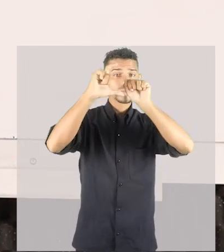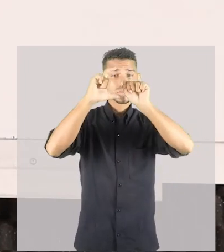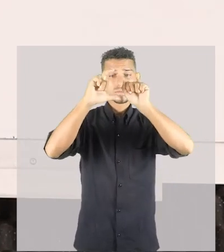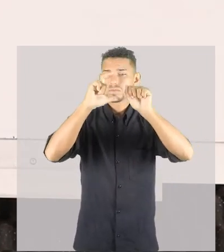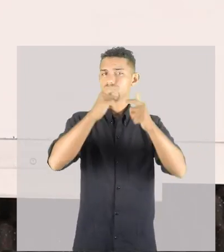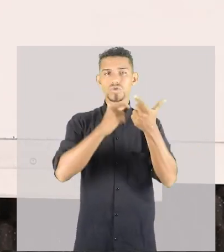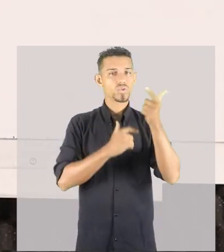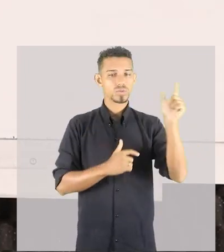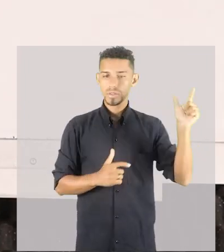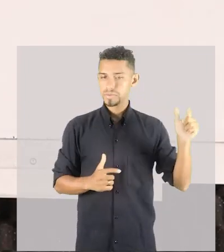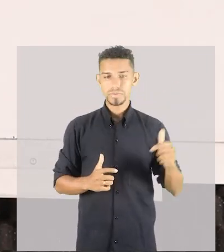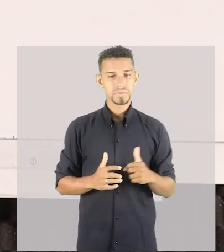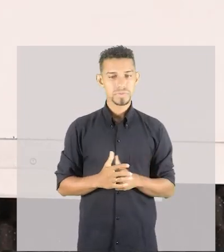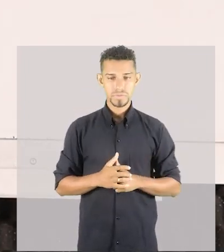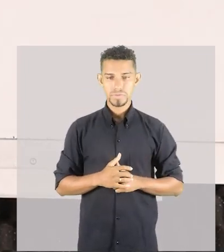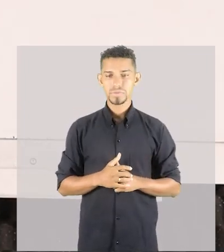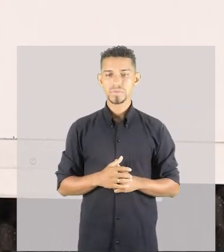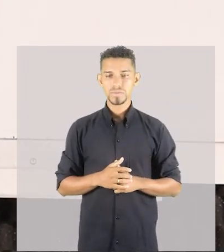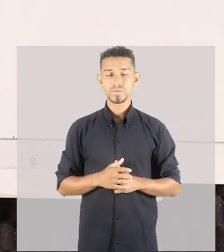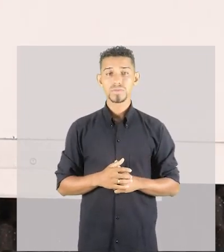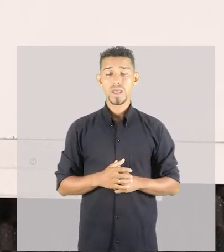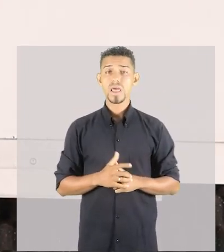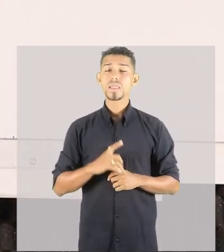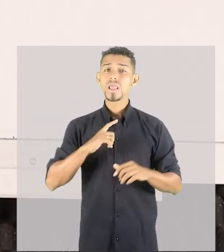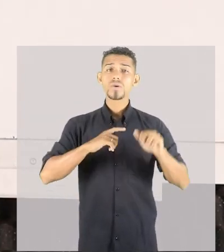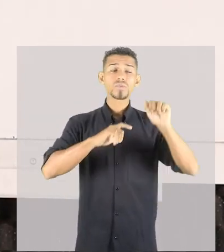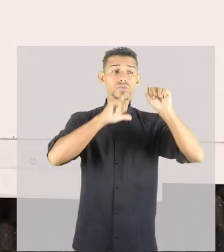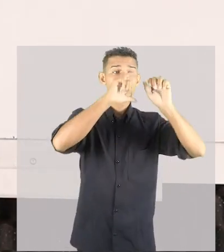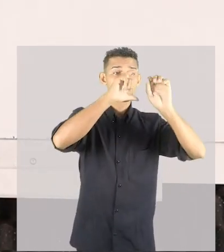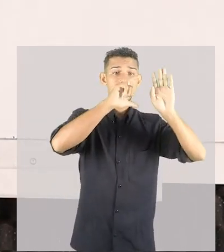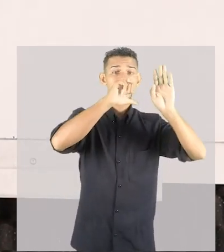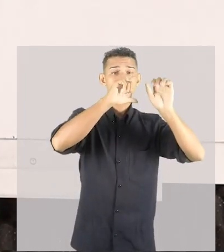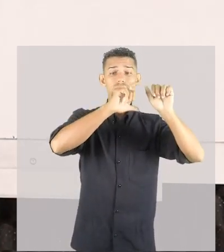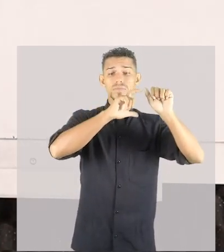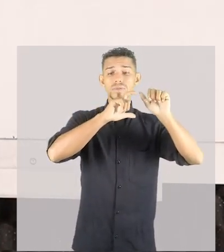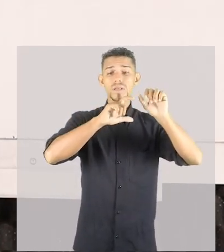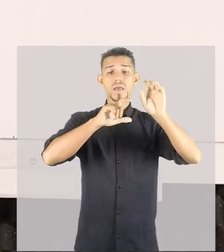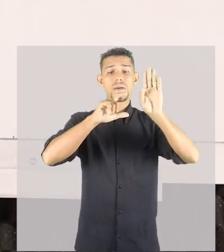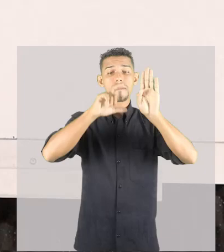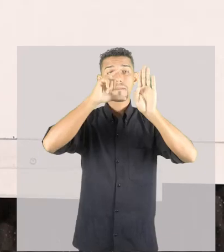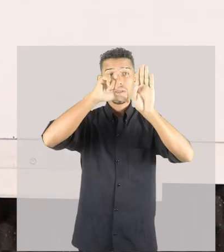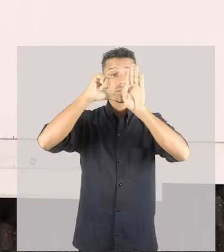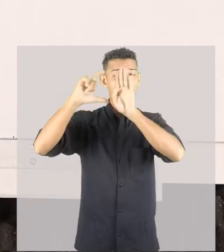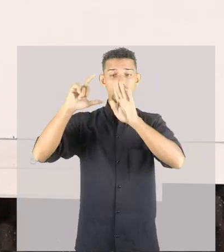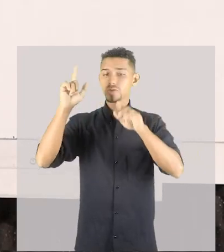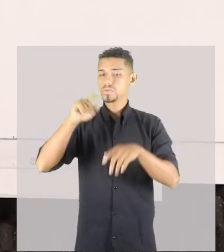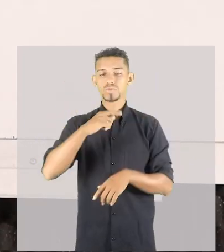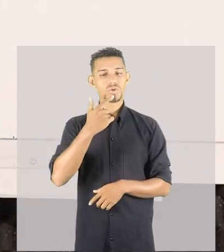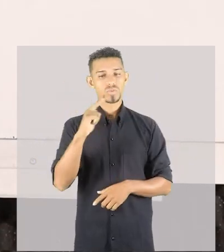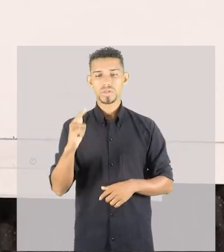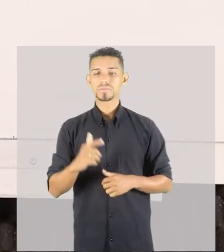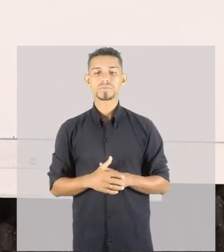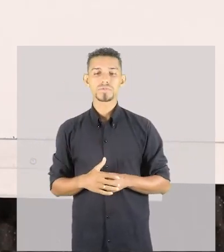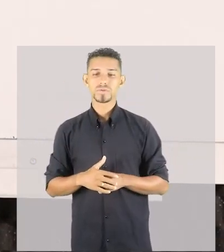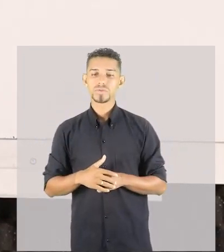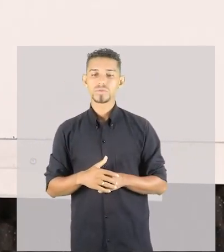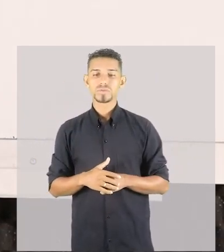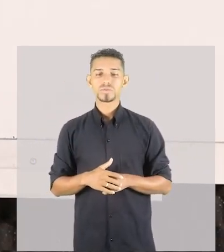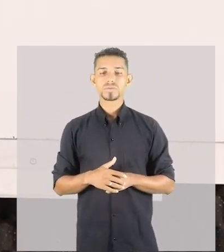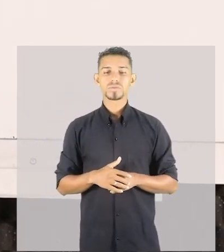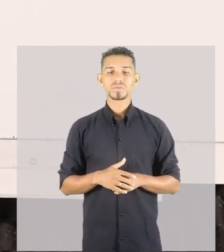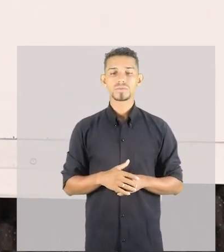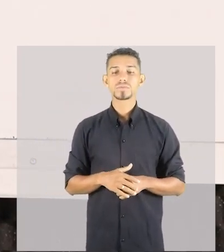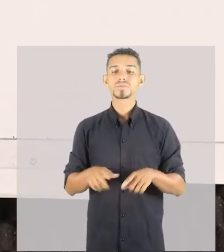azão? Não tenho, Raíssa. Então, descarta. Tenho bezão, bezão? Também não. Então, a gente descarta, o que nos